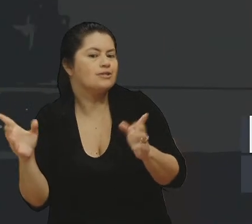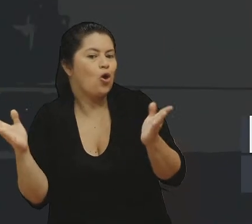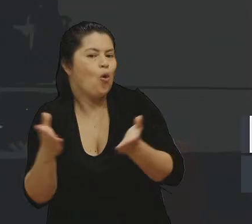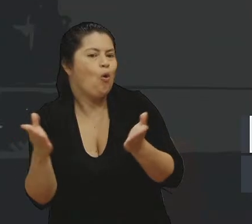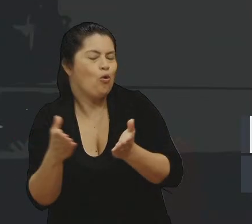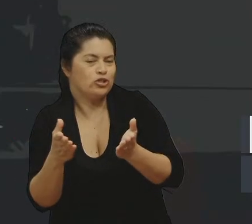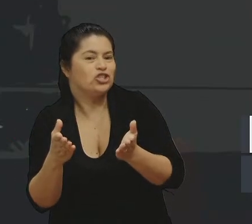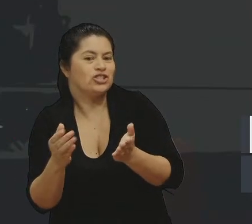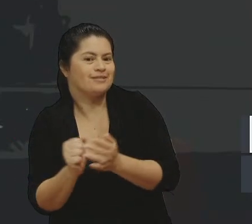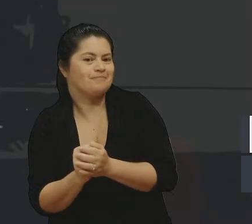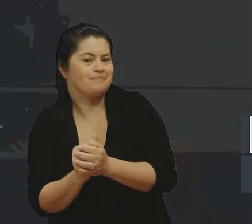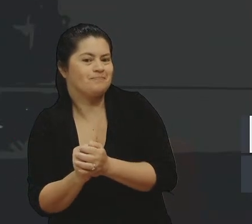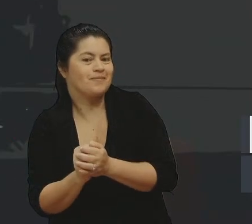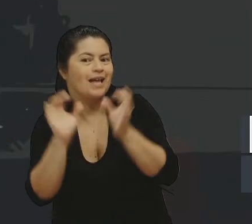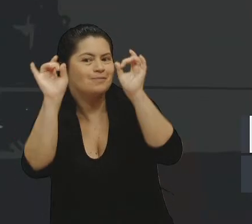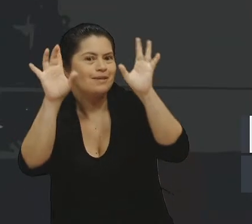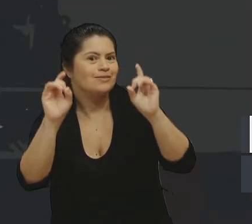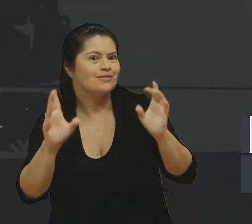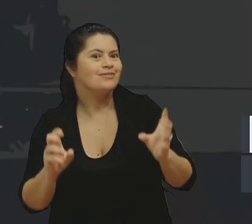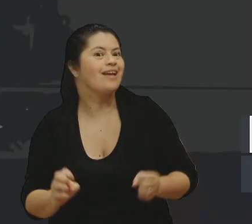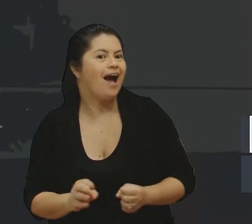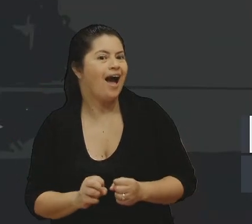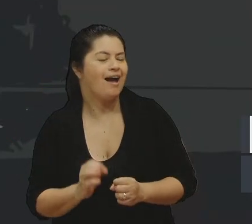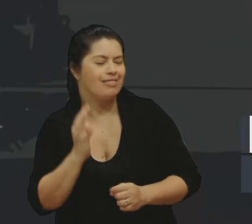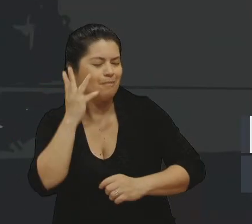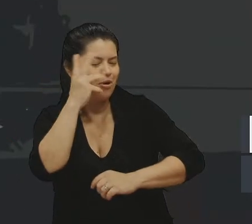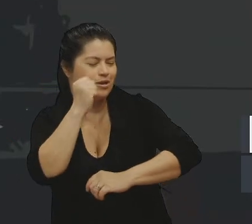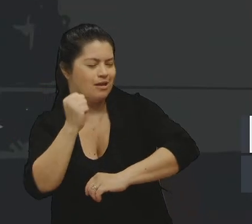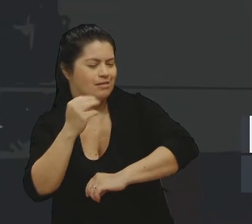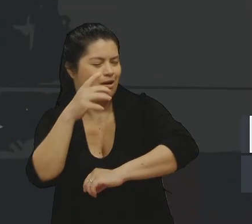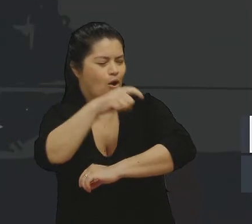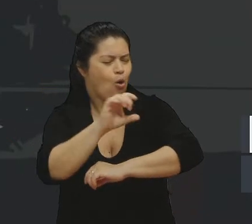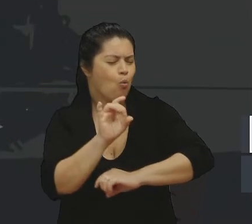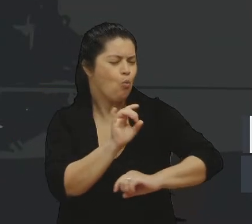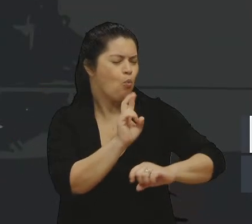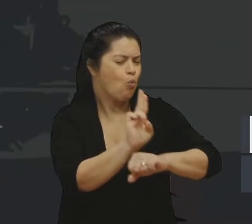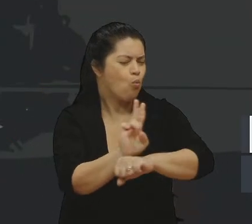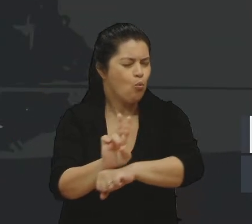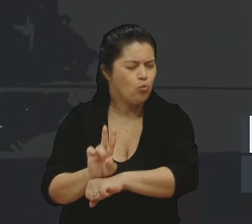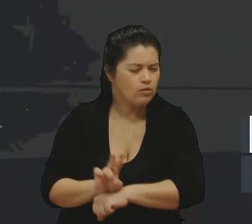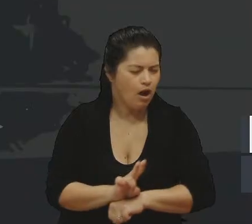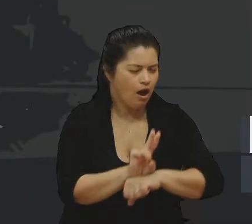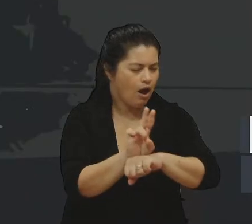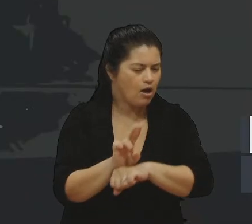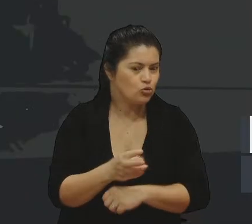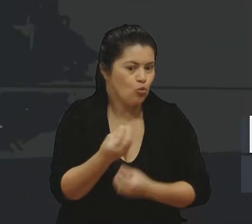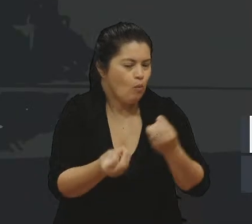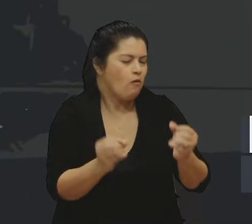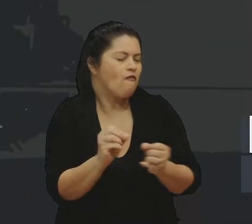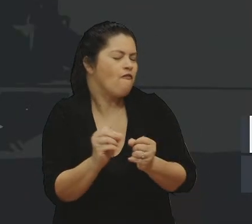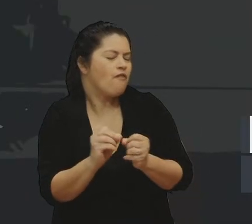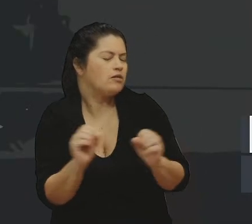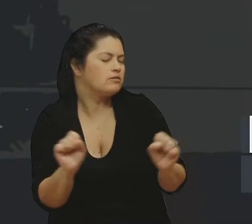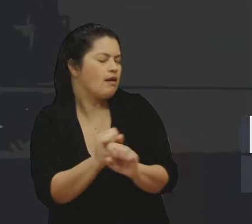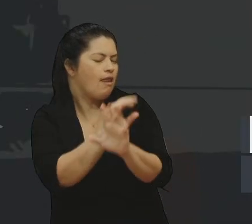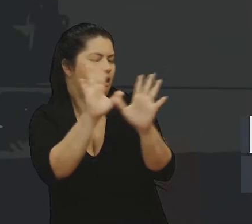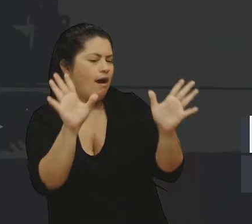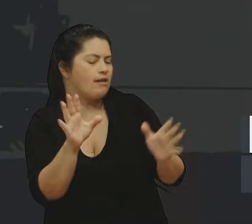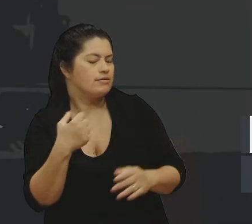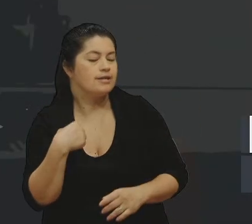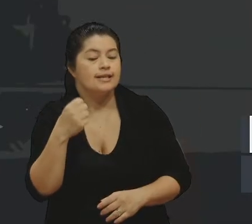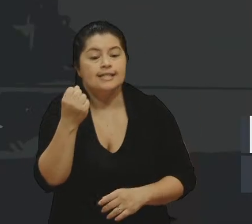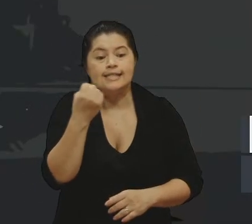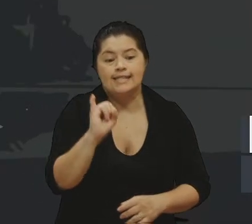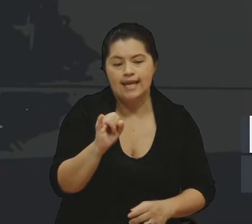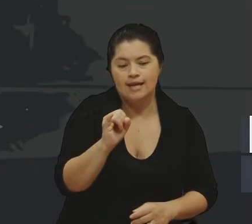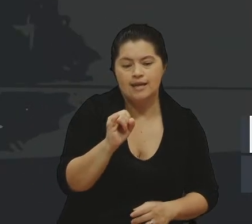Porque ele é especializado em raças, na beleza. Está interessado no cuidado que ele tem, na forma como ele faz, na transparência, se o bichinho está sendo tosado